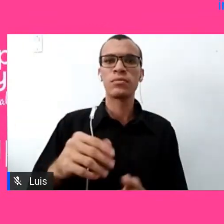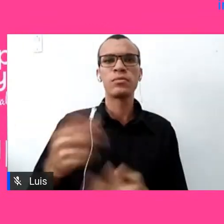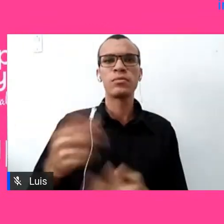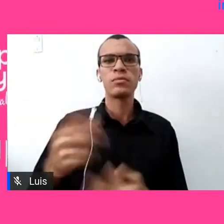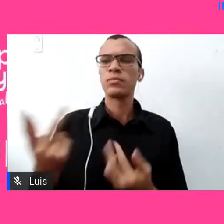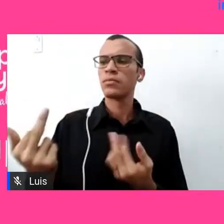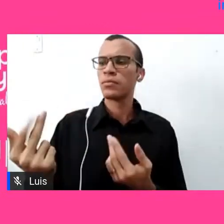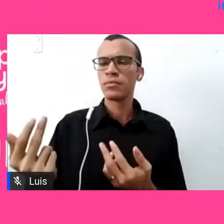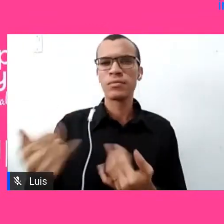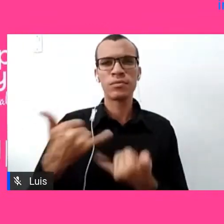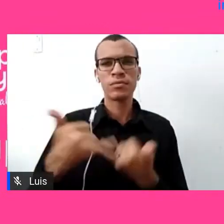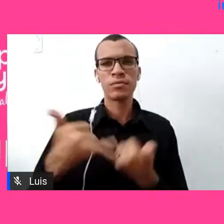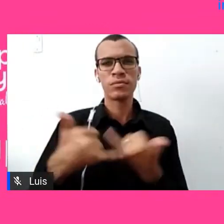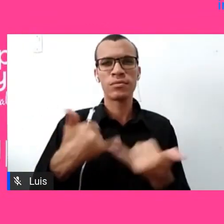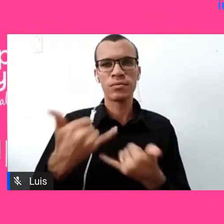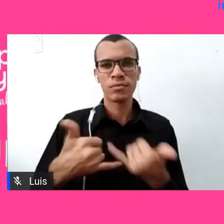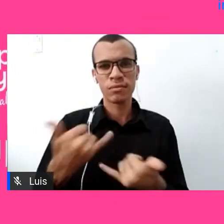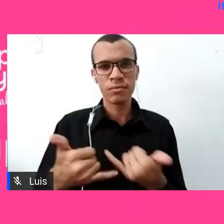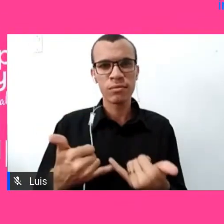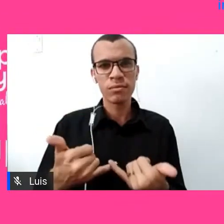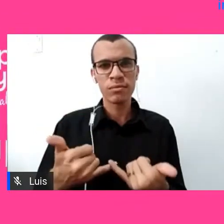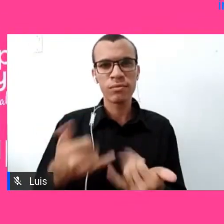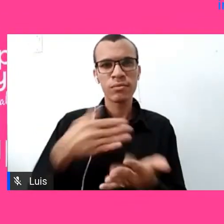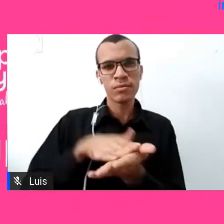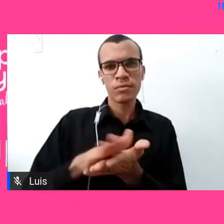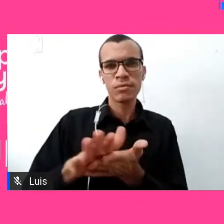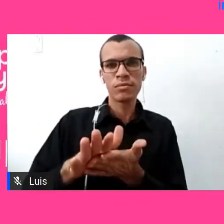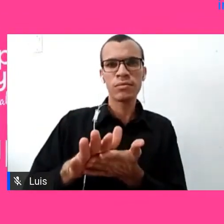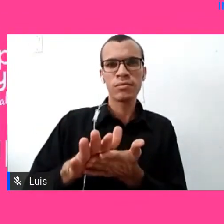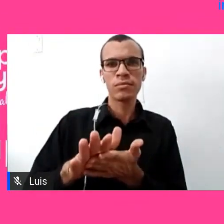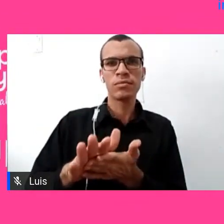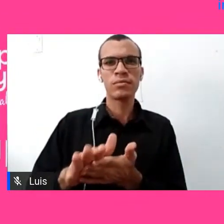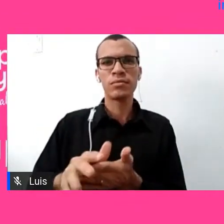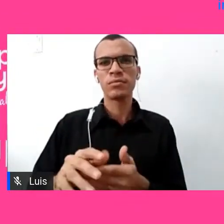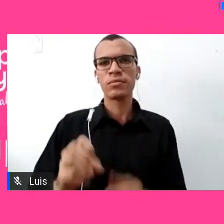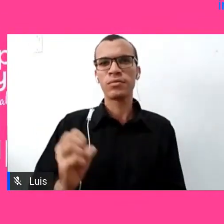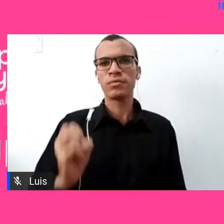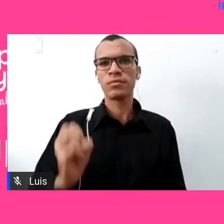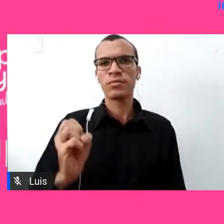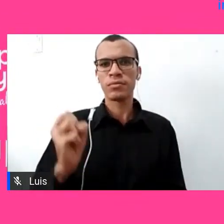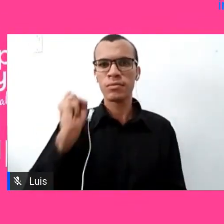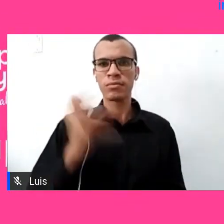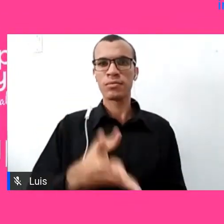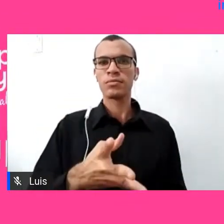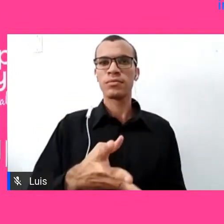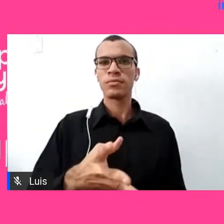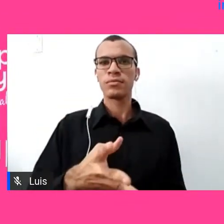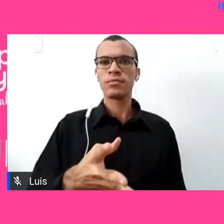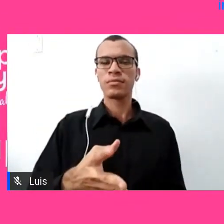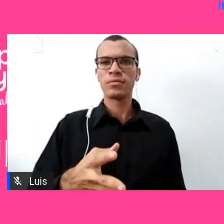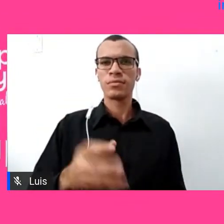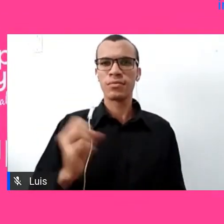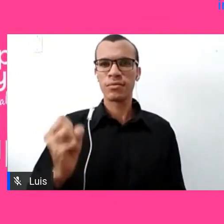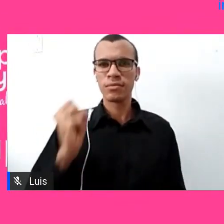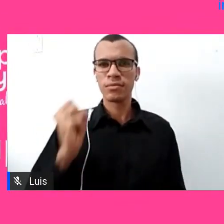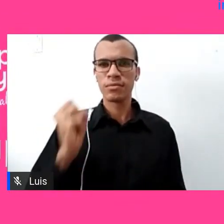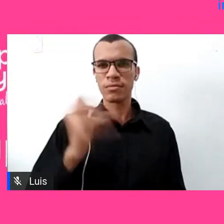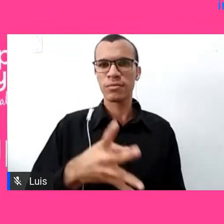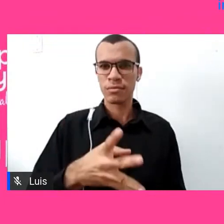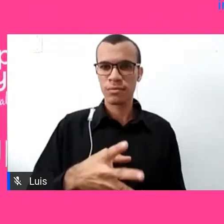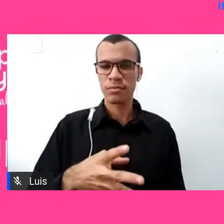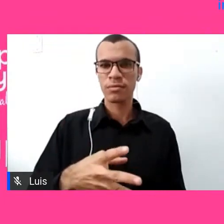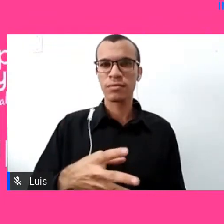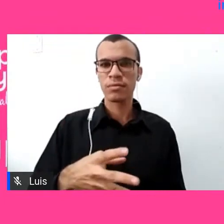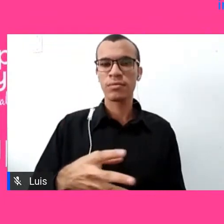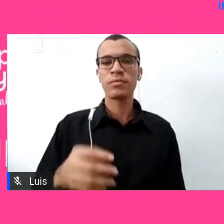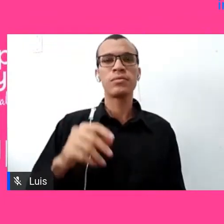àquela brincadeira de imprimir um dado de 6 lados, né, um cubo,